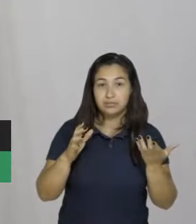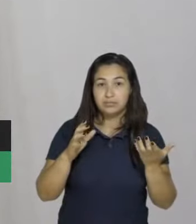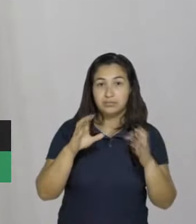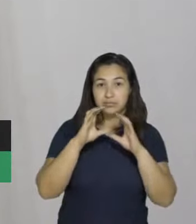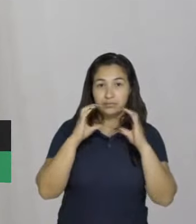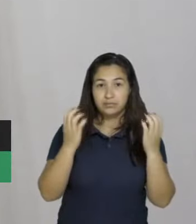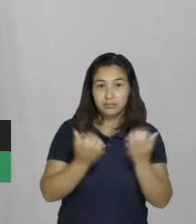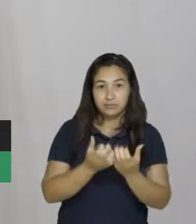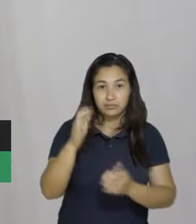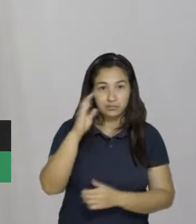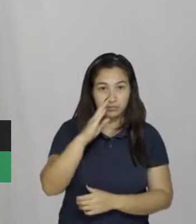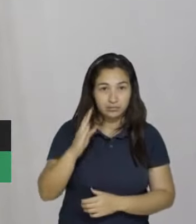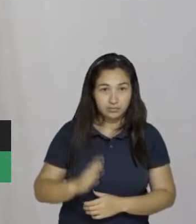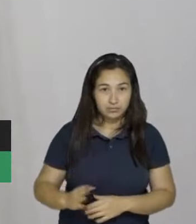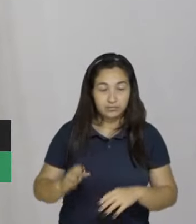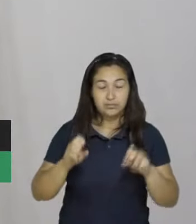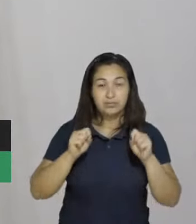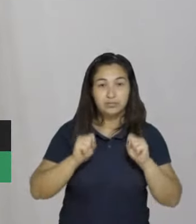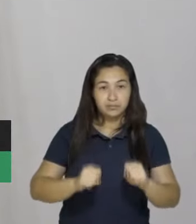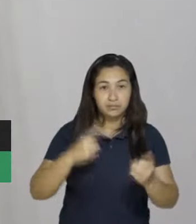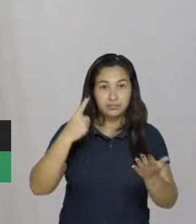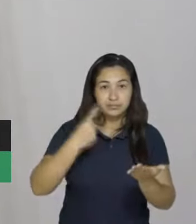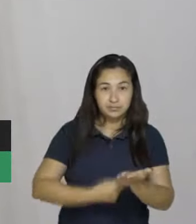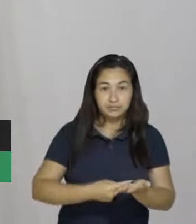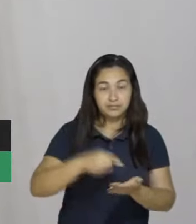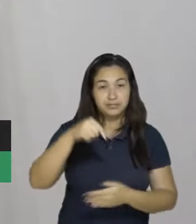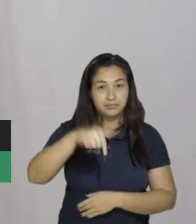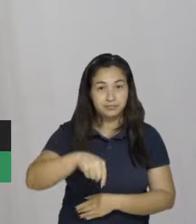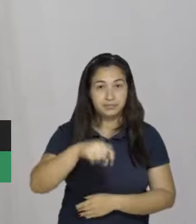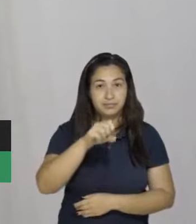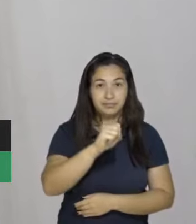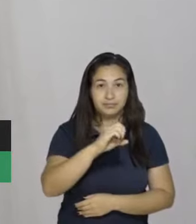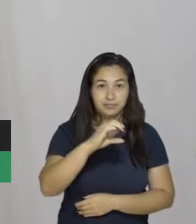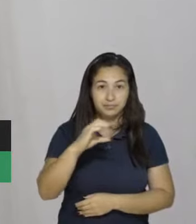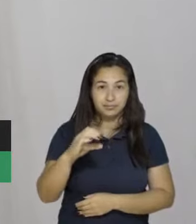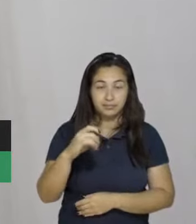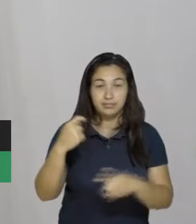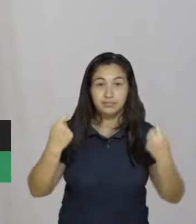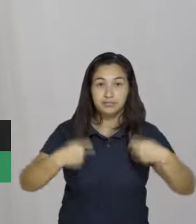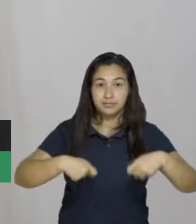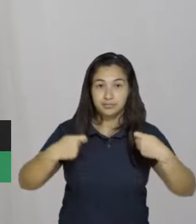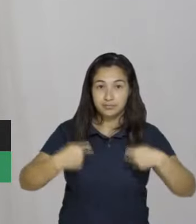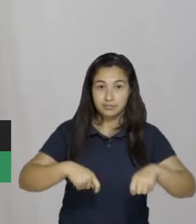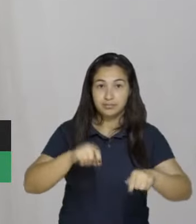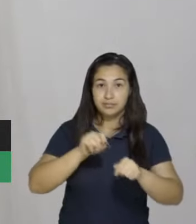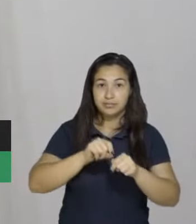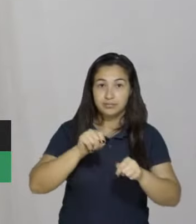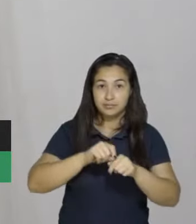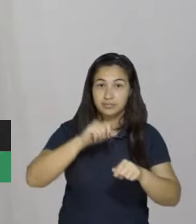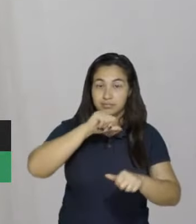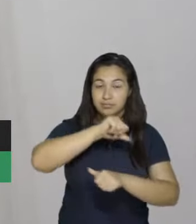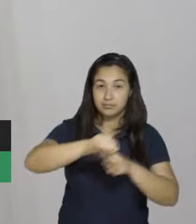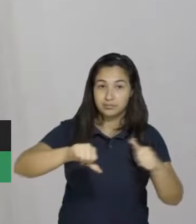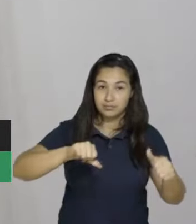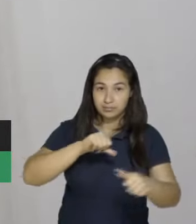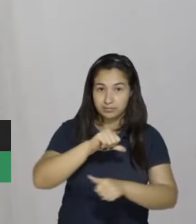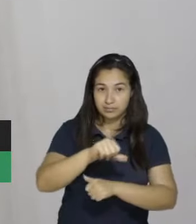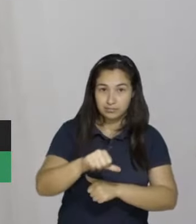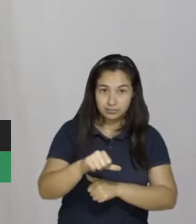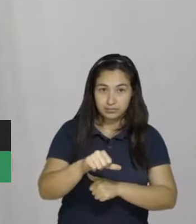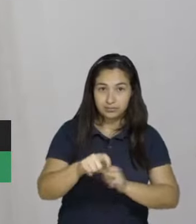estabelecida em Santa Catarina, é necessário que se faça uma alteração